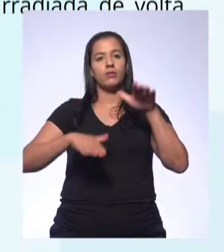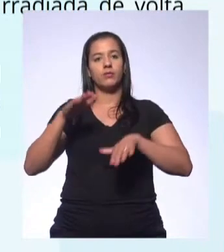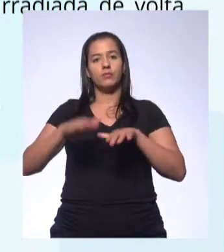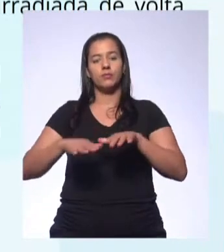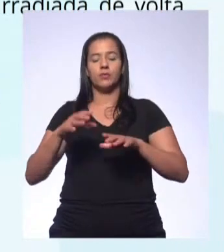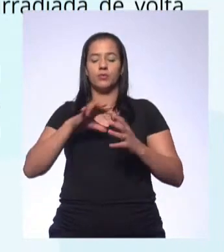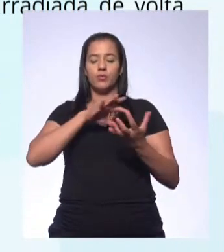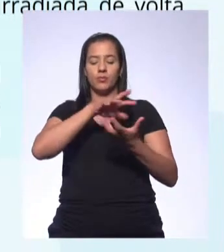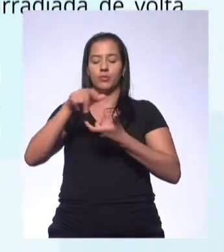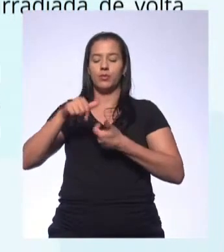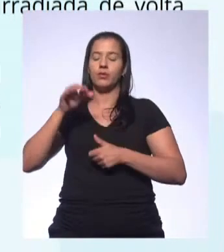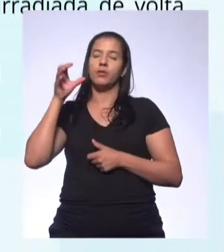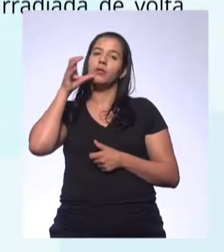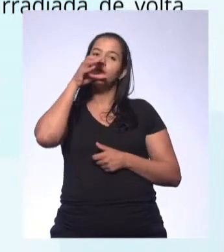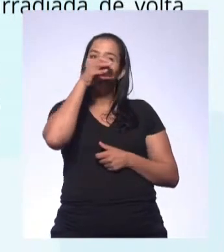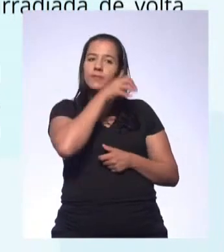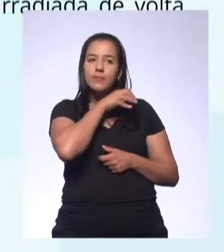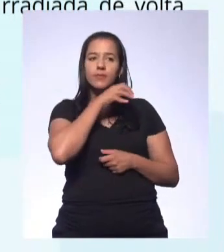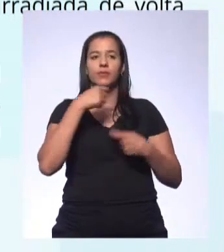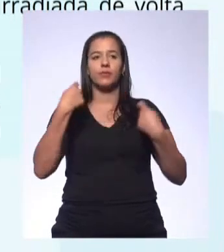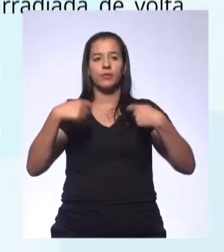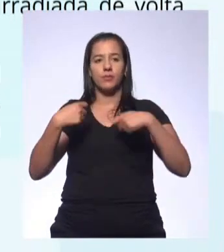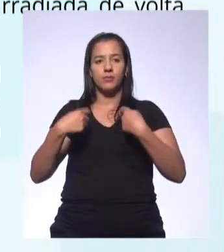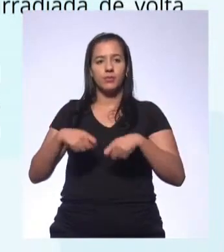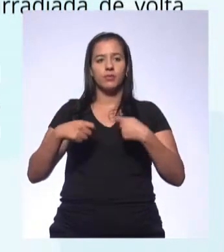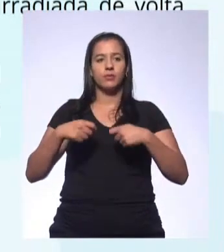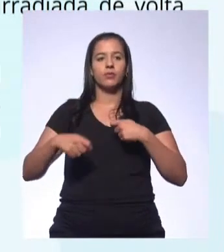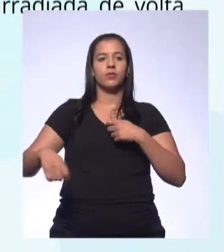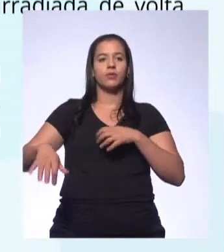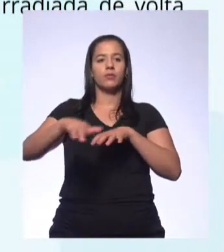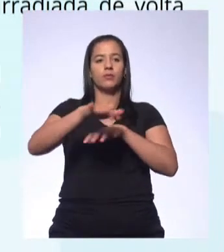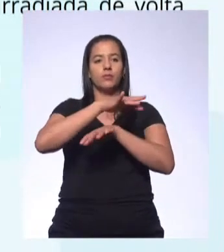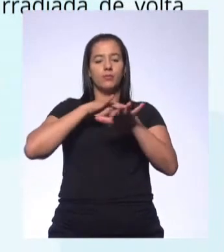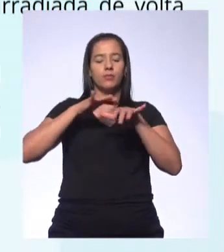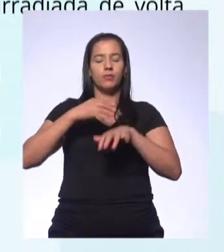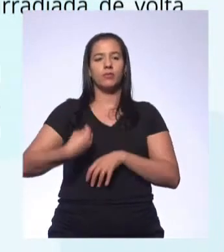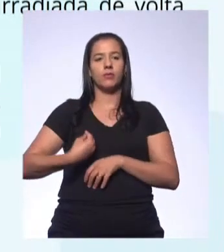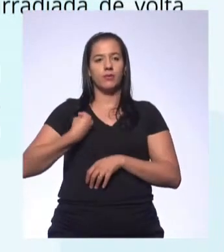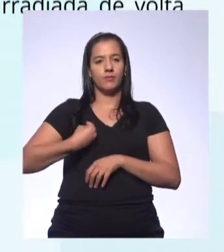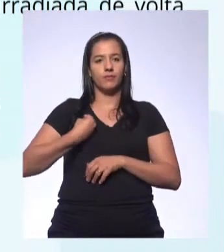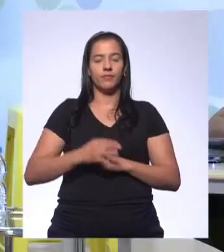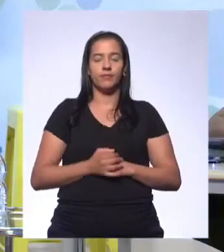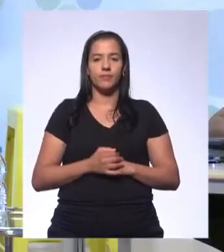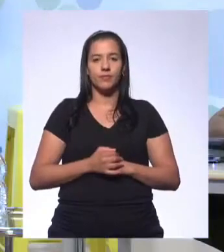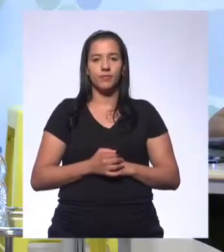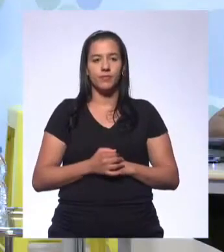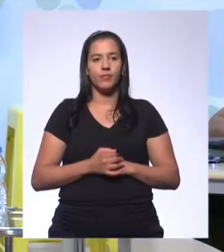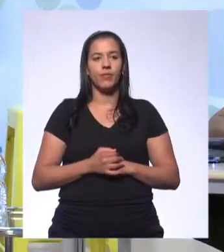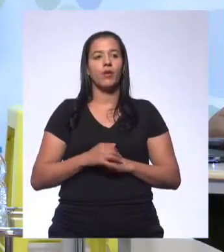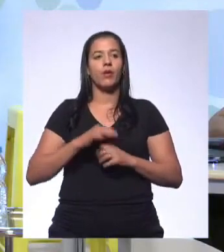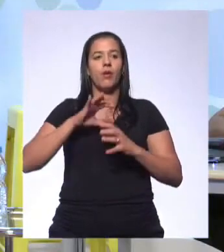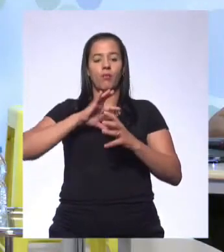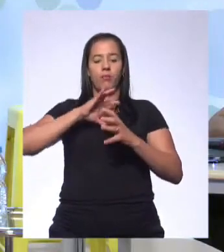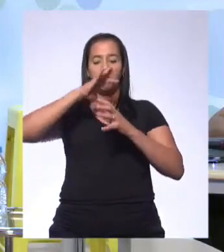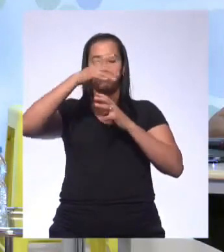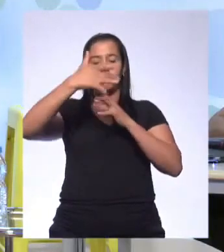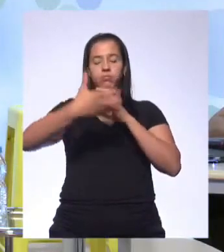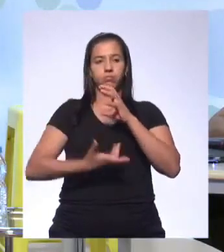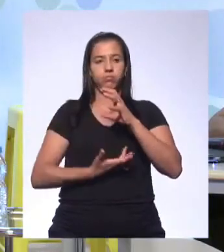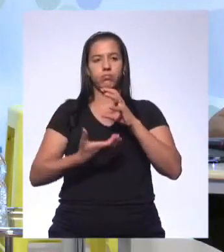aquecido e assim garantir a manutenção da vida. Então nós temos aí o efeito estufa. Ele é uma coisa que